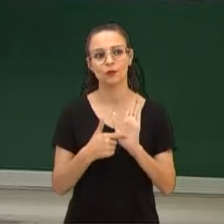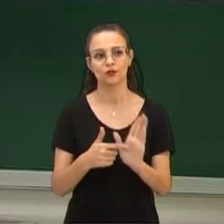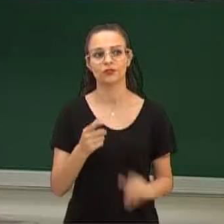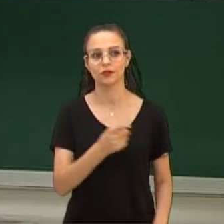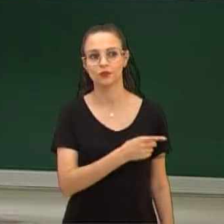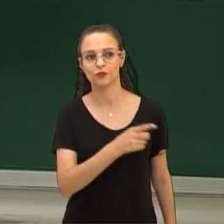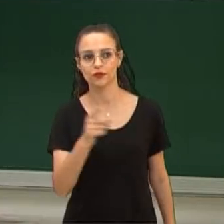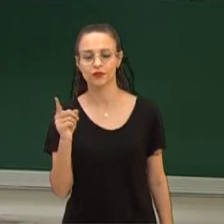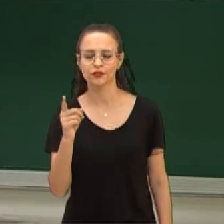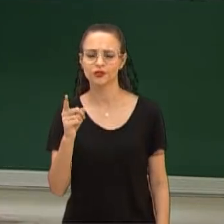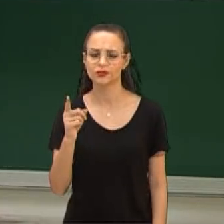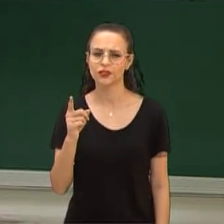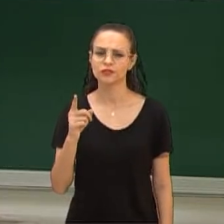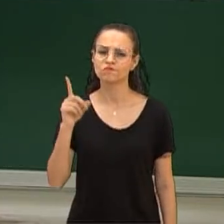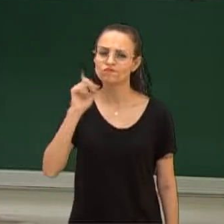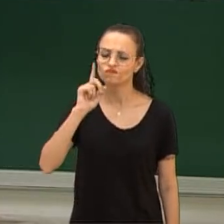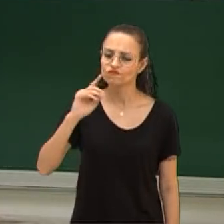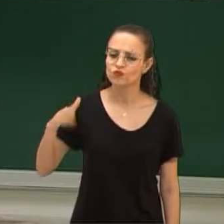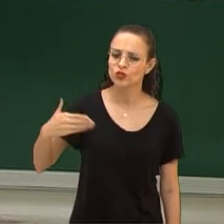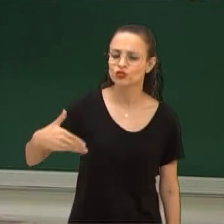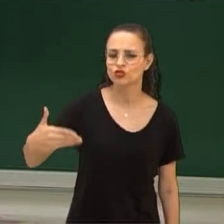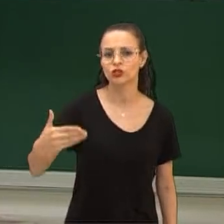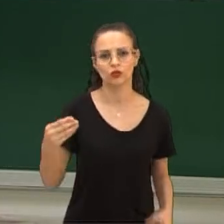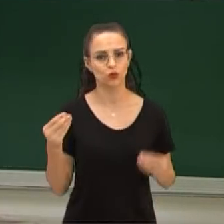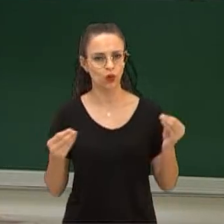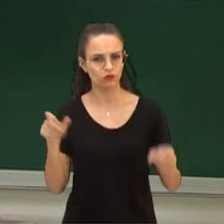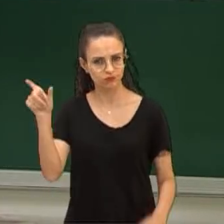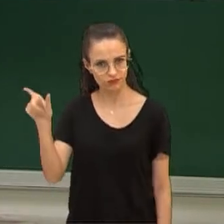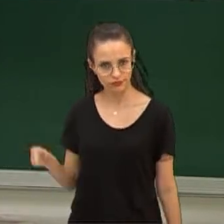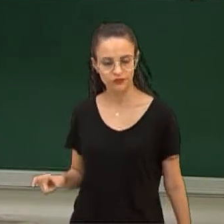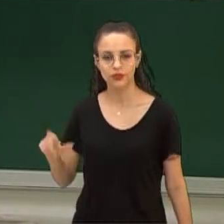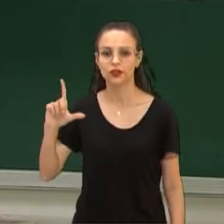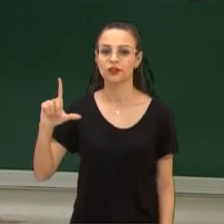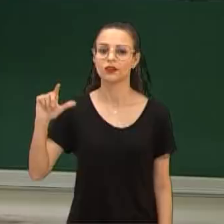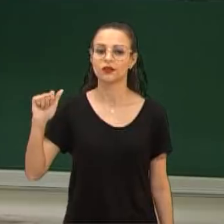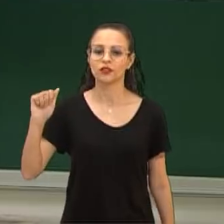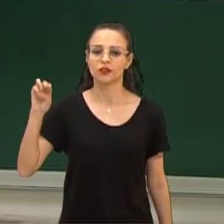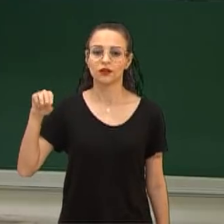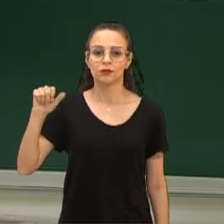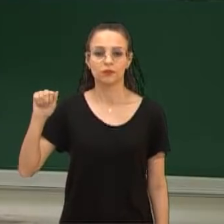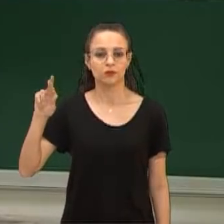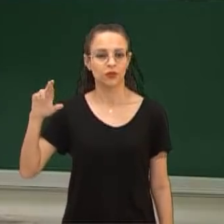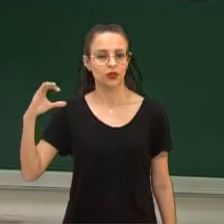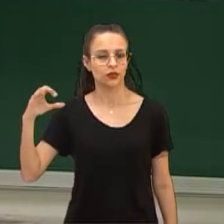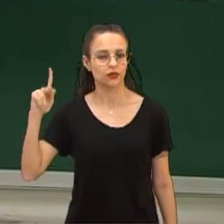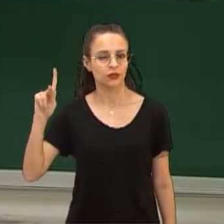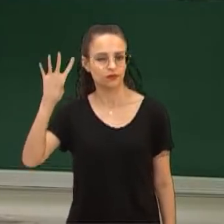para vocês, no cotidiano, como que Lamarck interpretaria